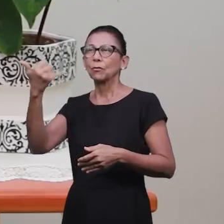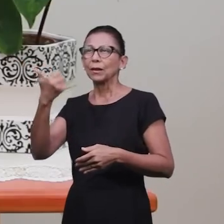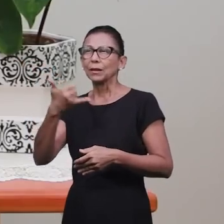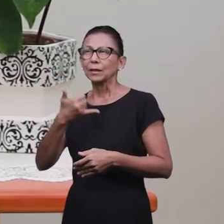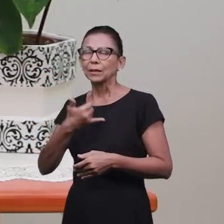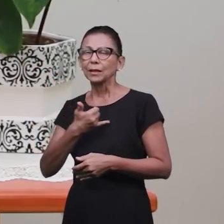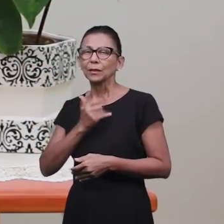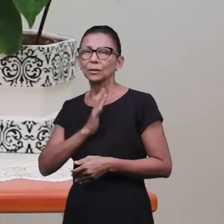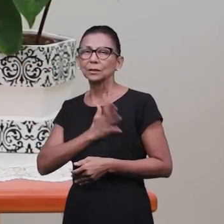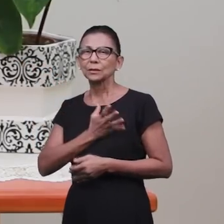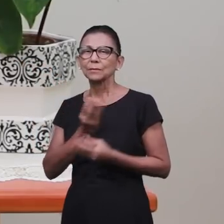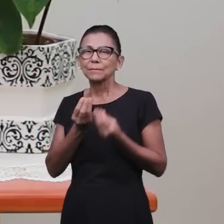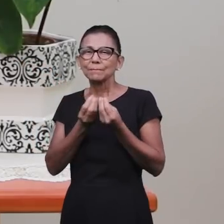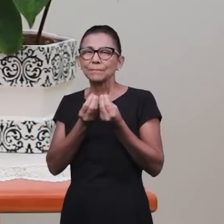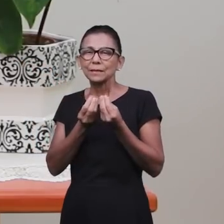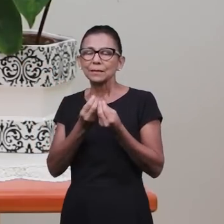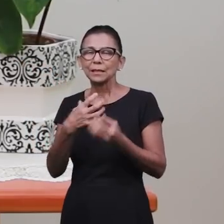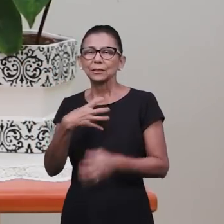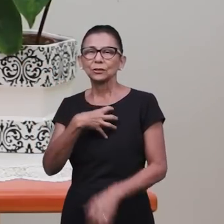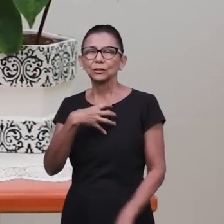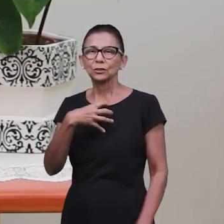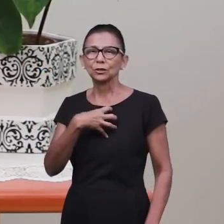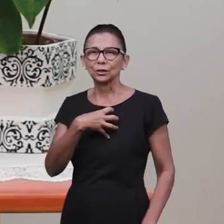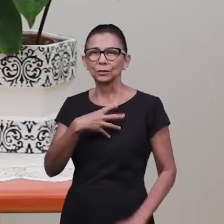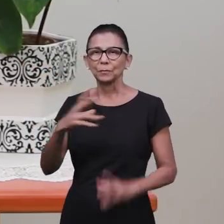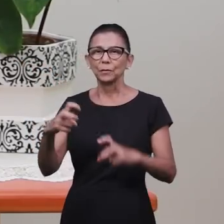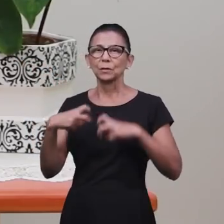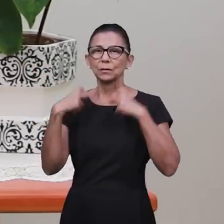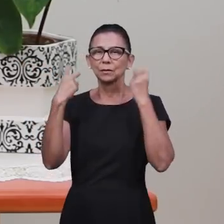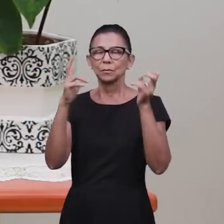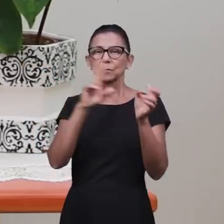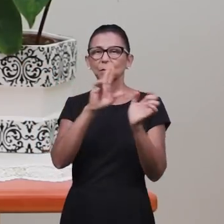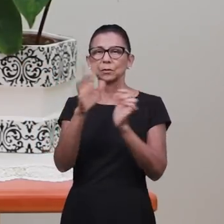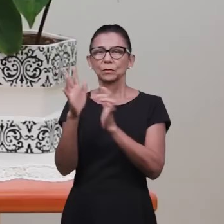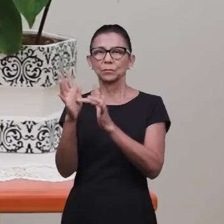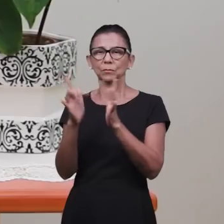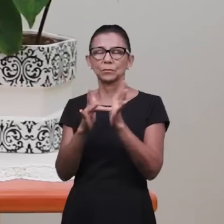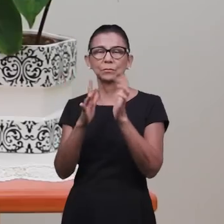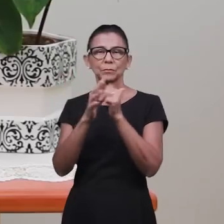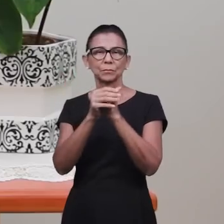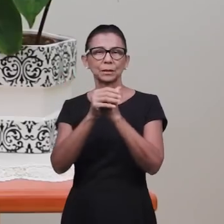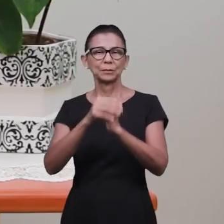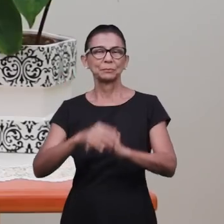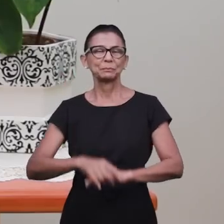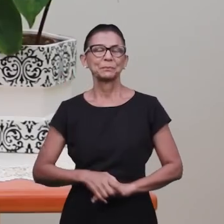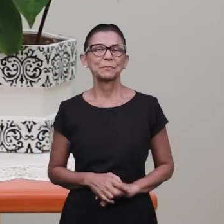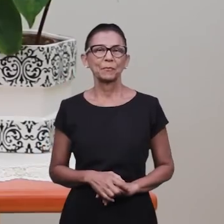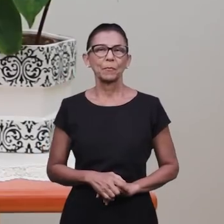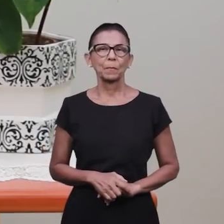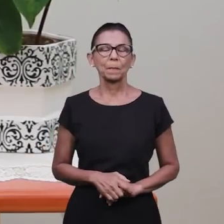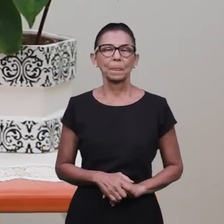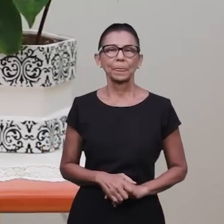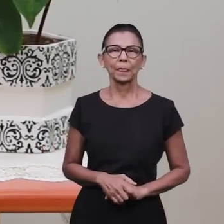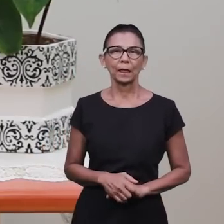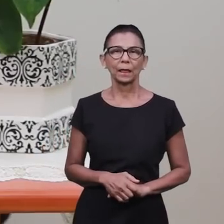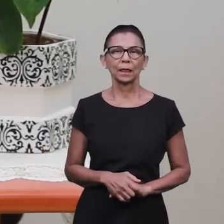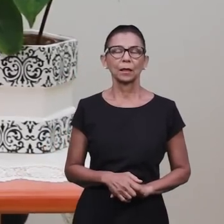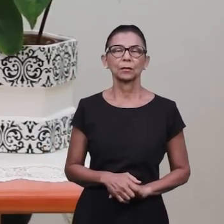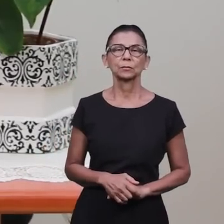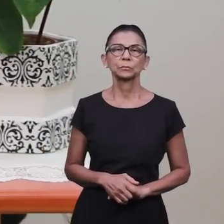presença, Senhor, e ouvir a Tua voz. Abençoa cada um, clamamos a Ti, em nome de Jesus.